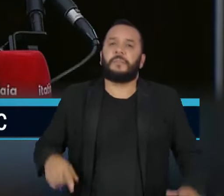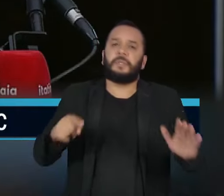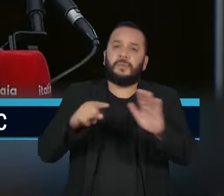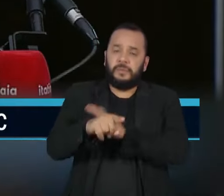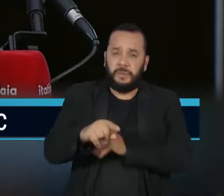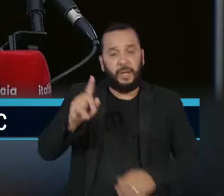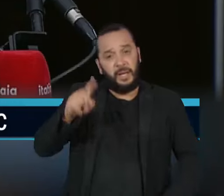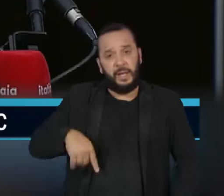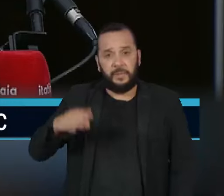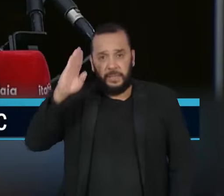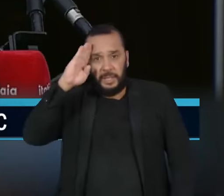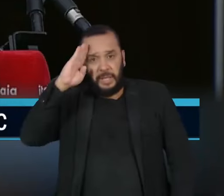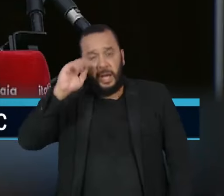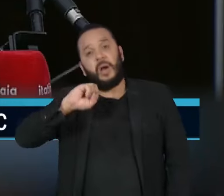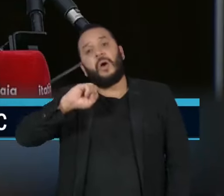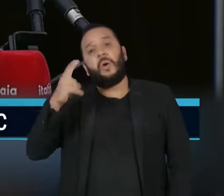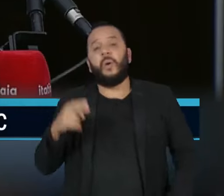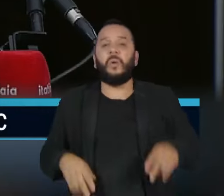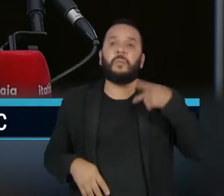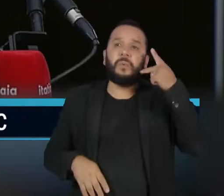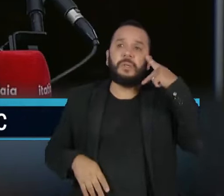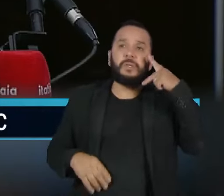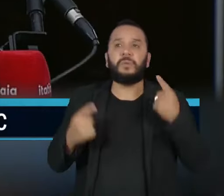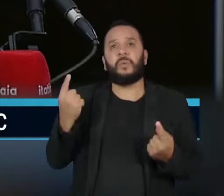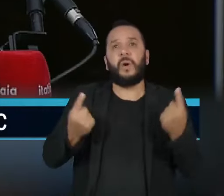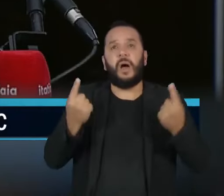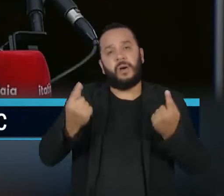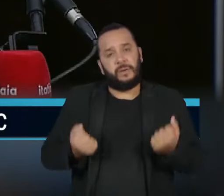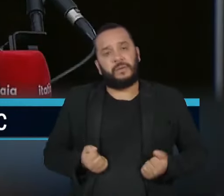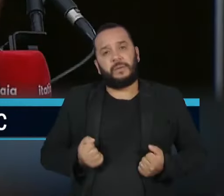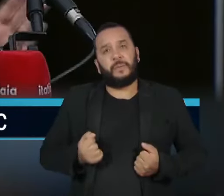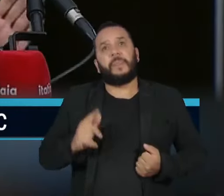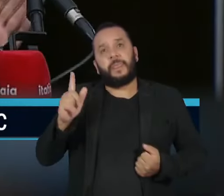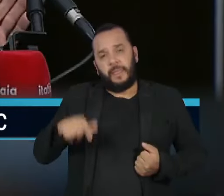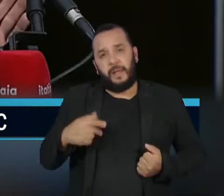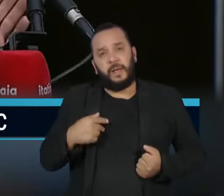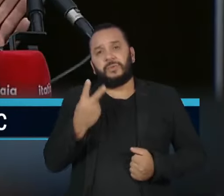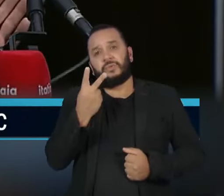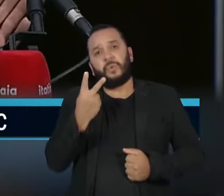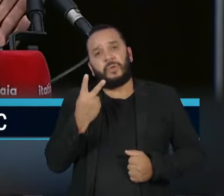ele é um militar ou é um político? É um político militar, não dá certo.